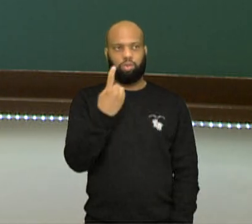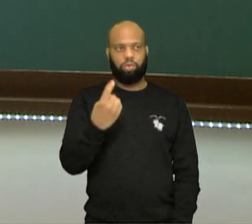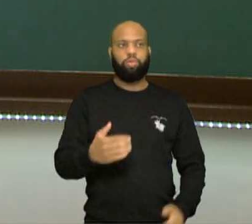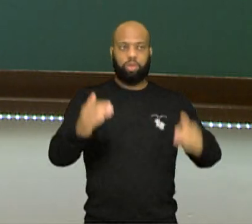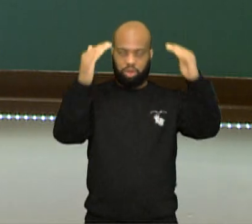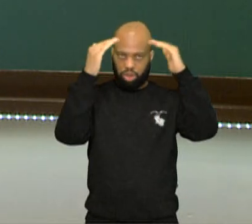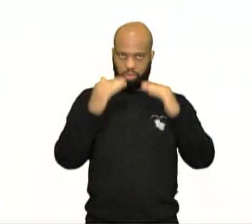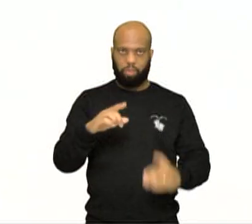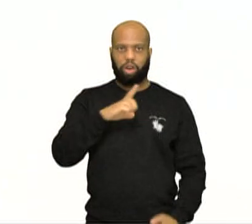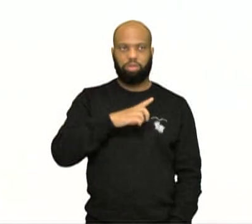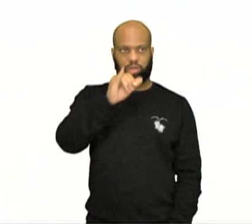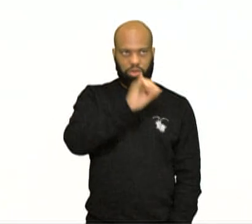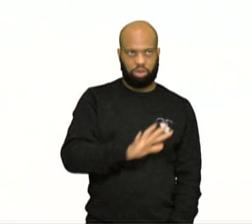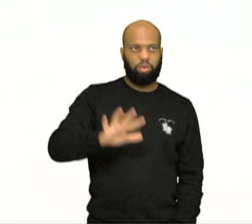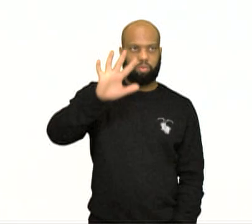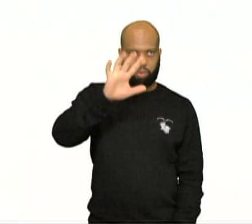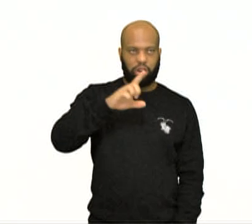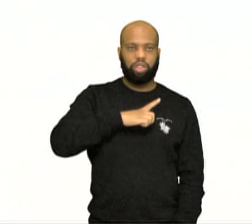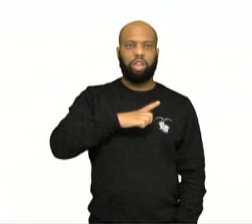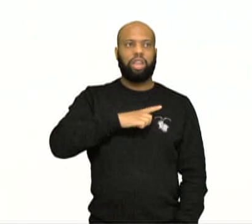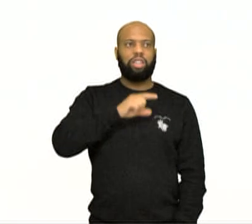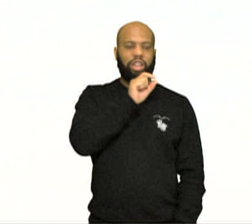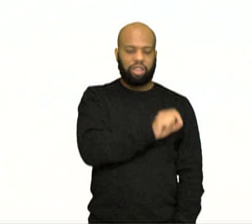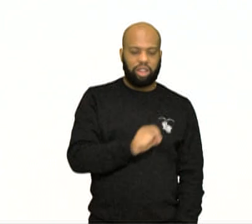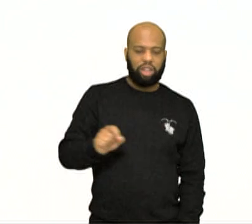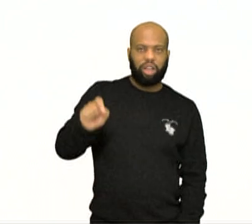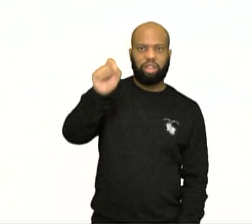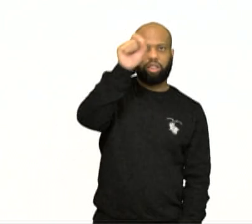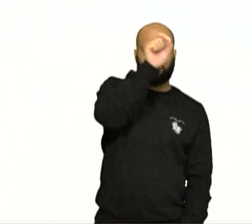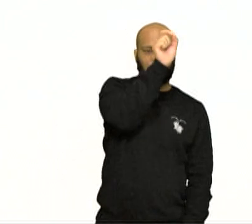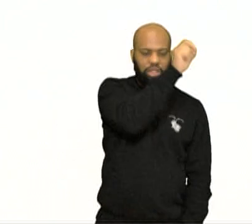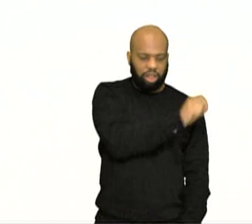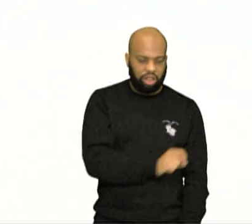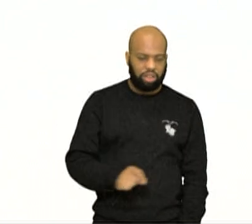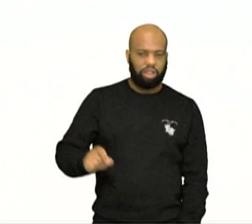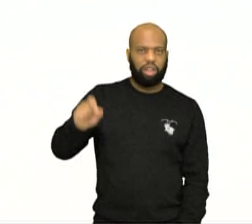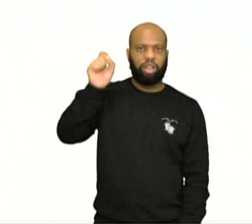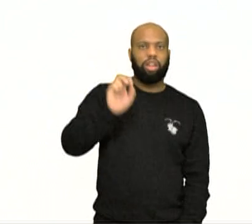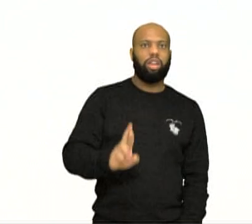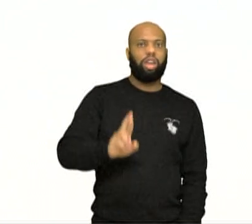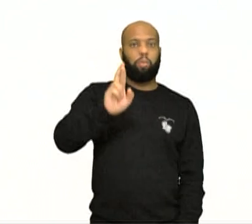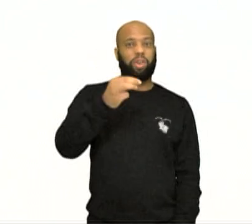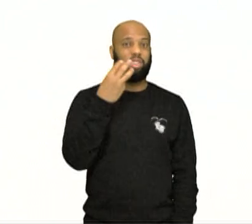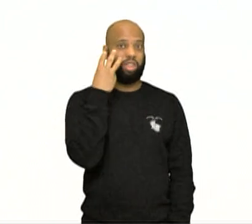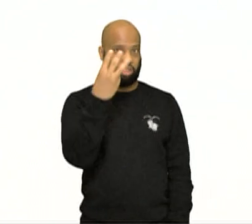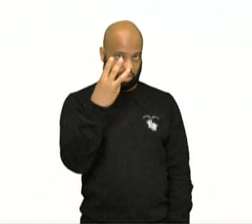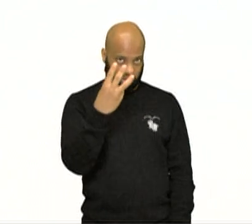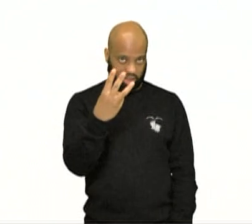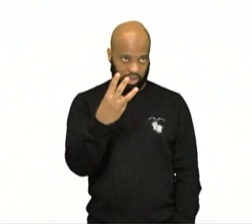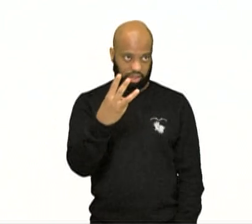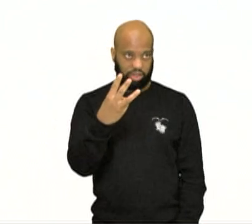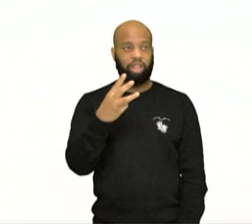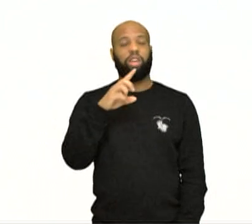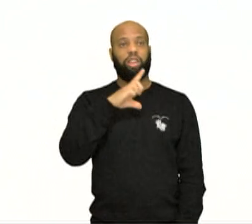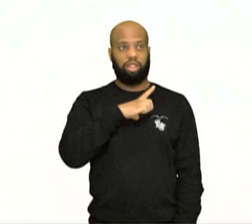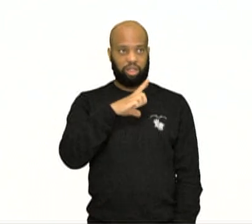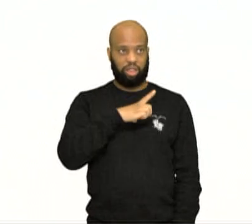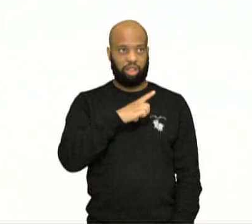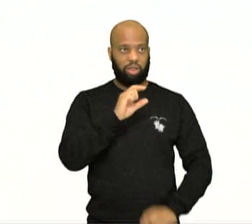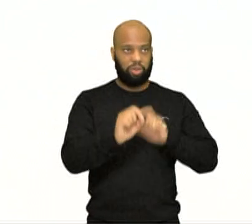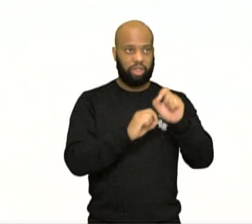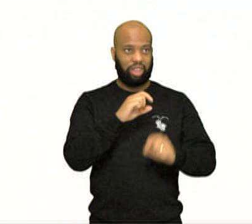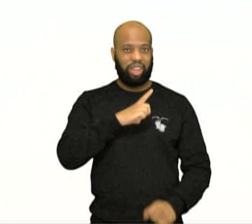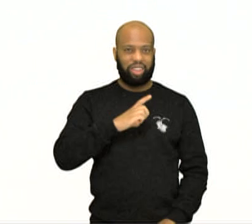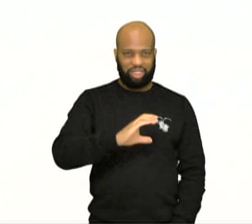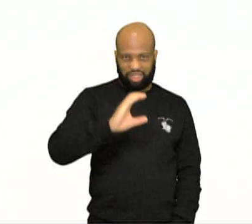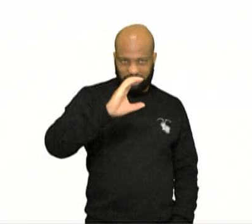isso. Abaixo, as linhas tracejadas representam três superfícies equipotenciais concêntricas em C. Então aqui em